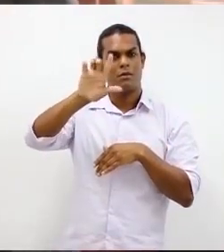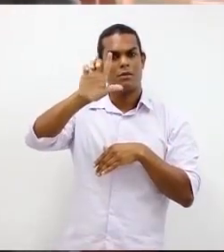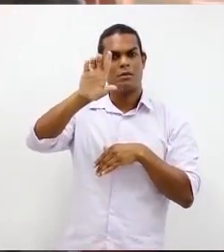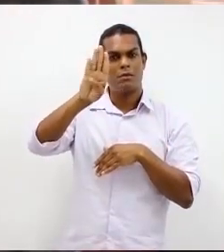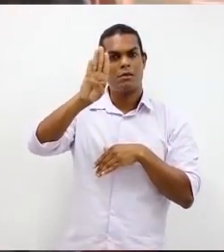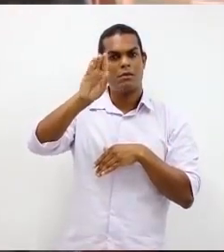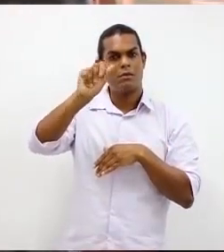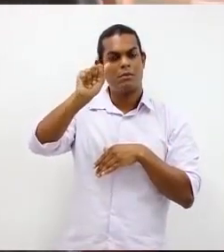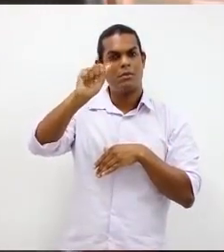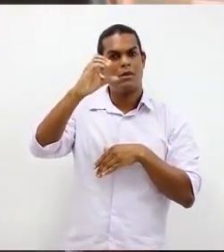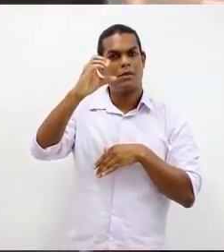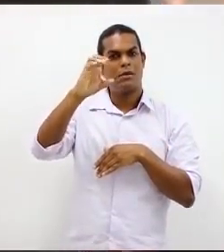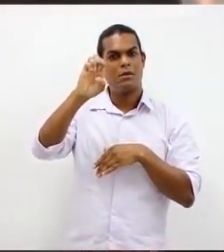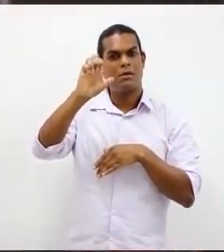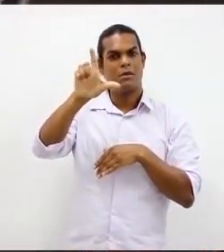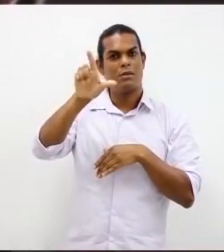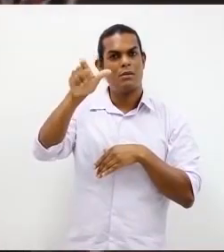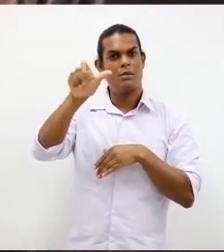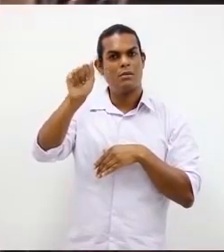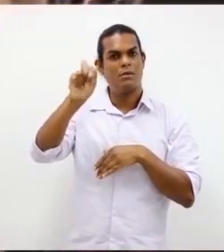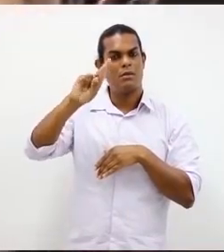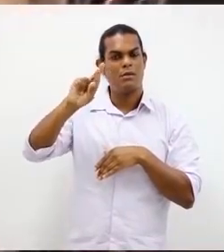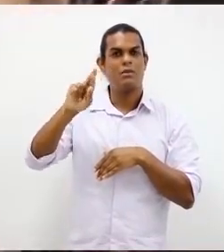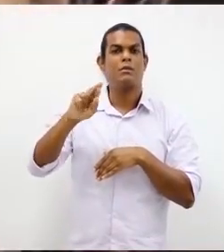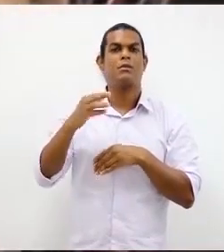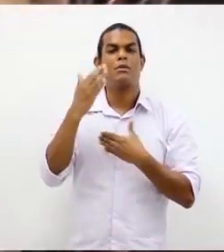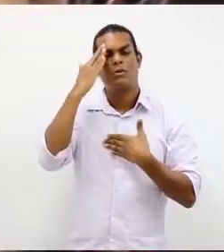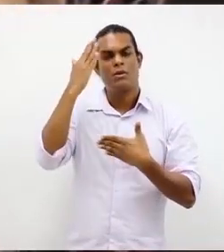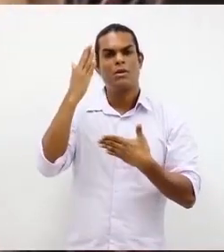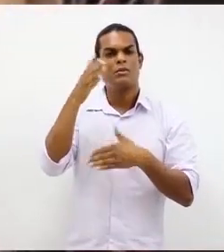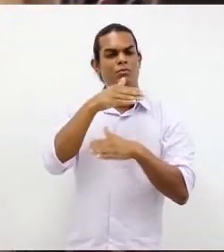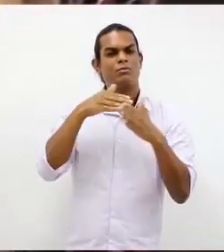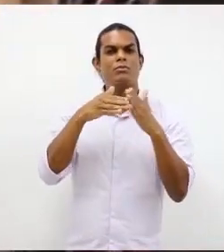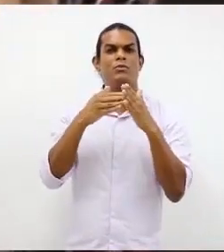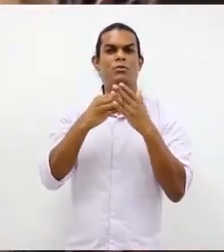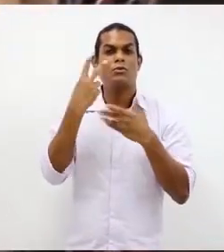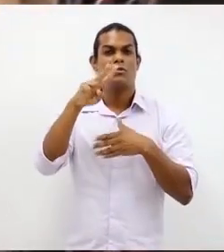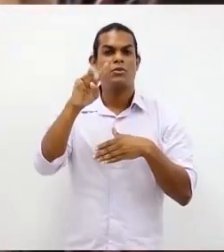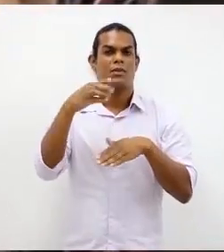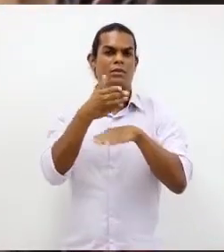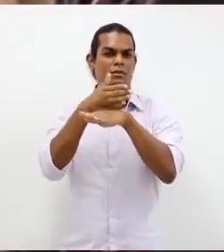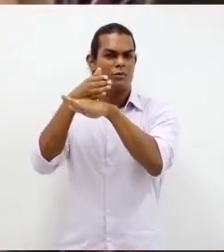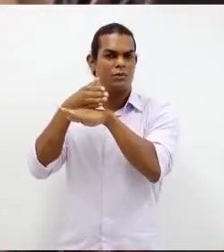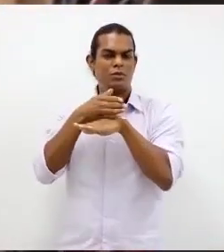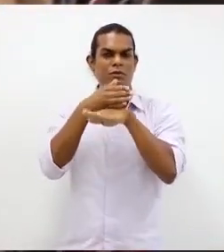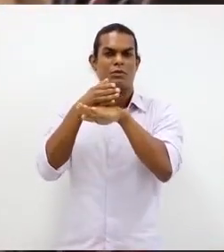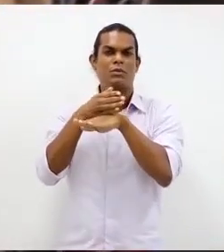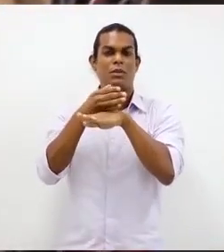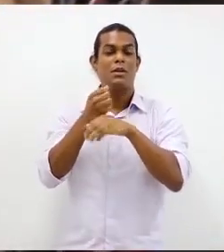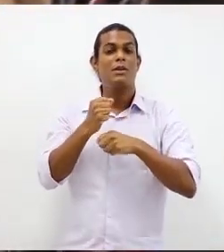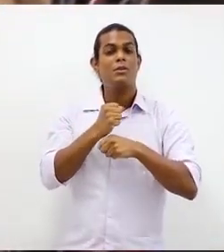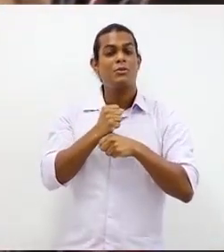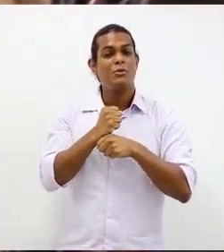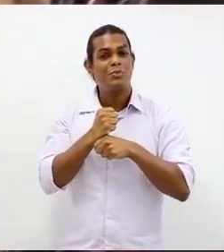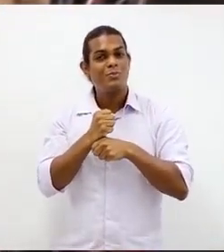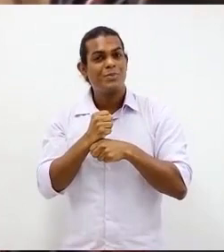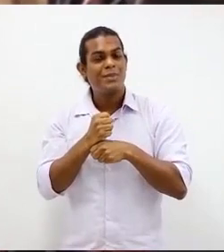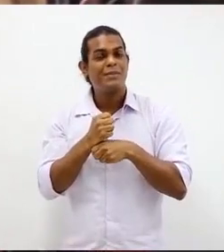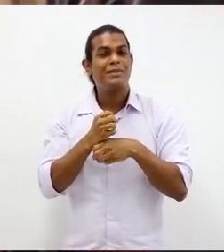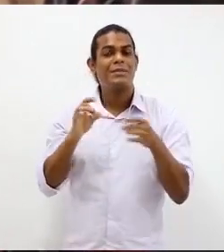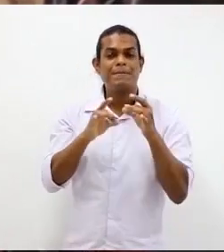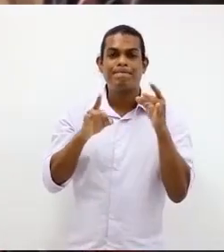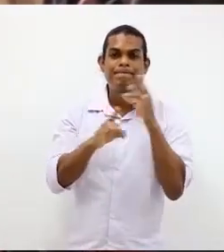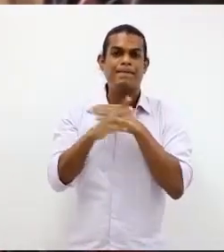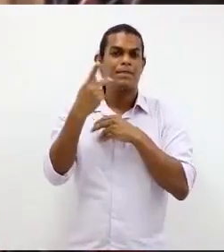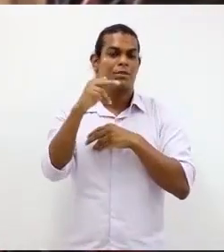obrigado, Patrícia. Agradeço Obrigada a vocês também por assistir esse vídeo aula. Espero que possa ter tirado dúvidas, porque o que o aluno tem é muita